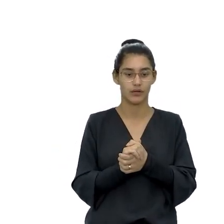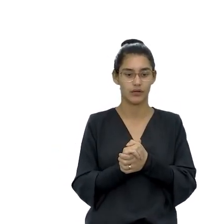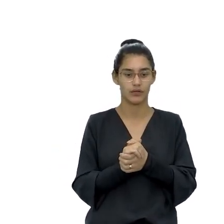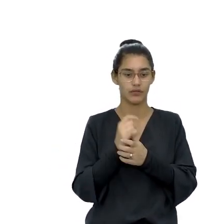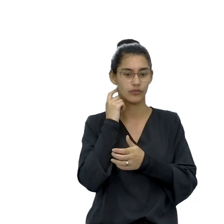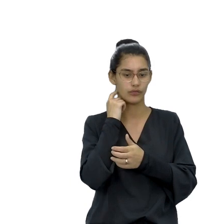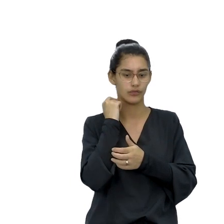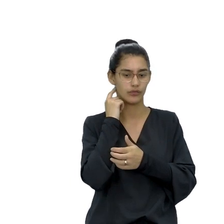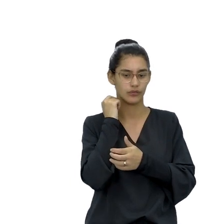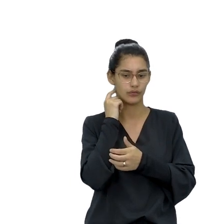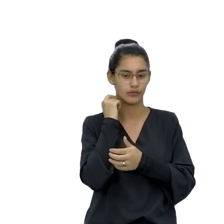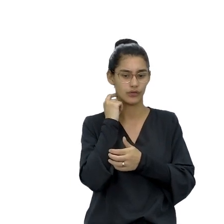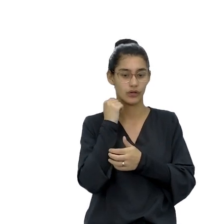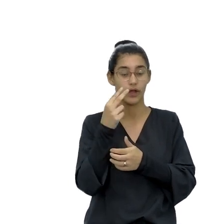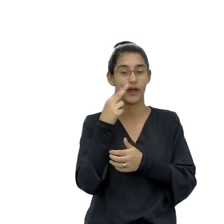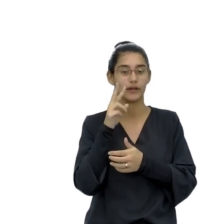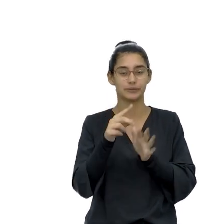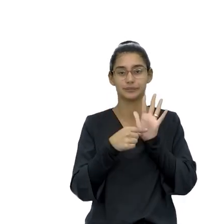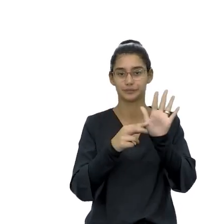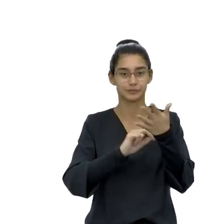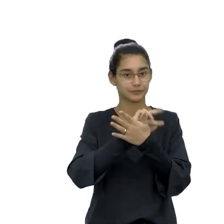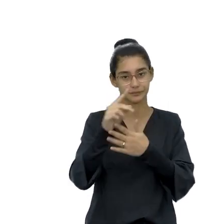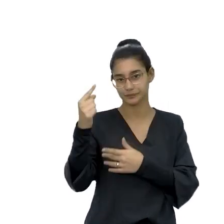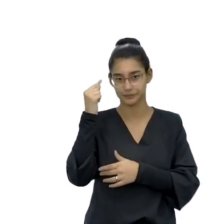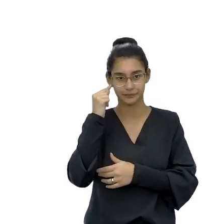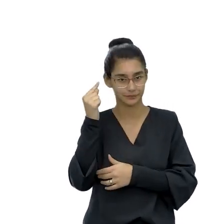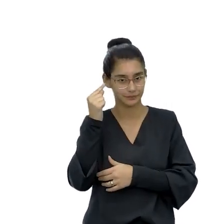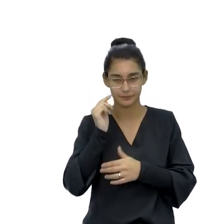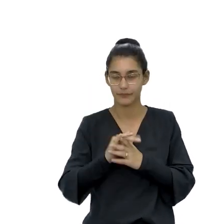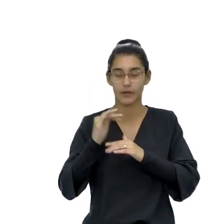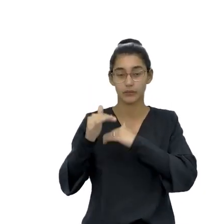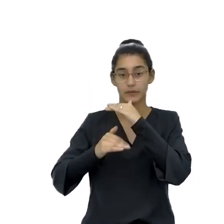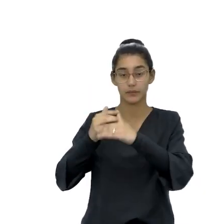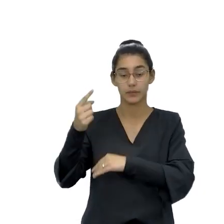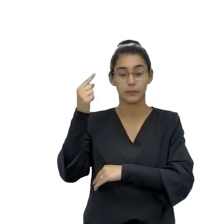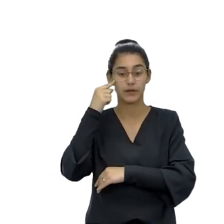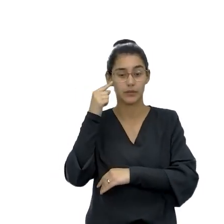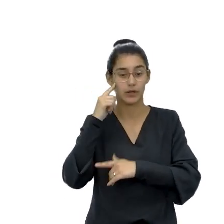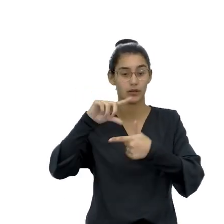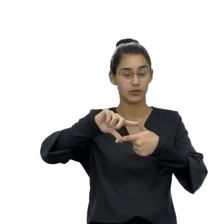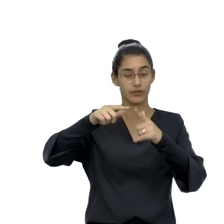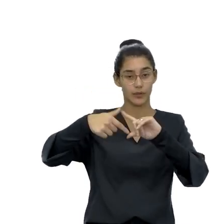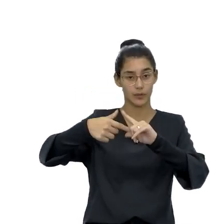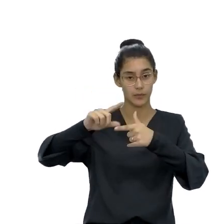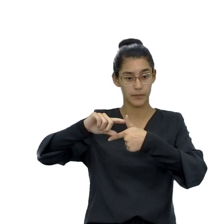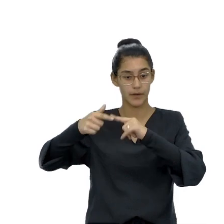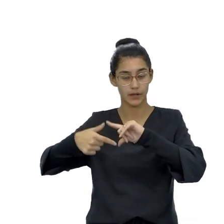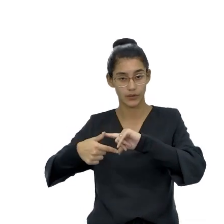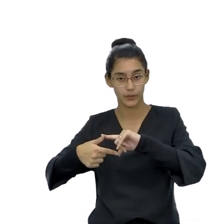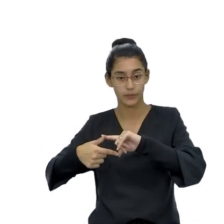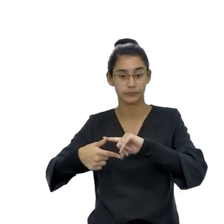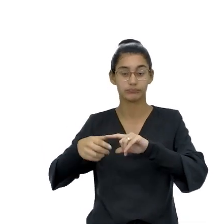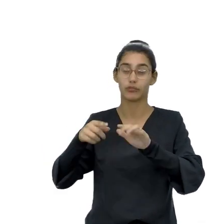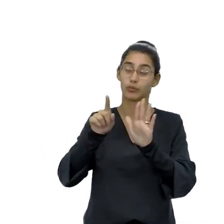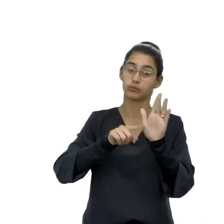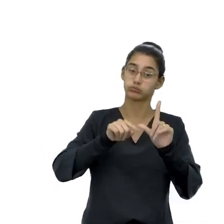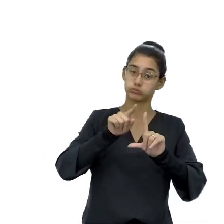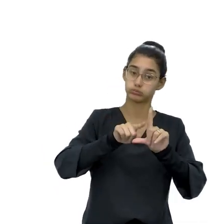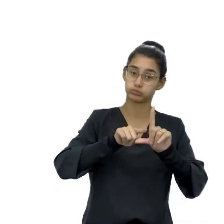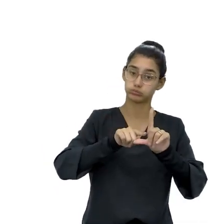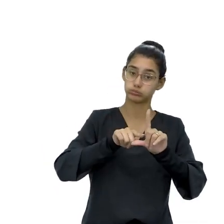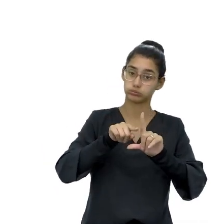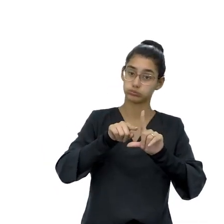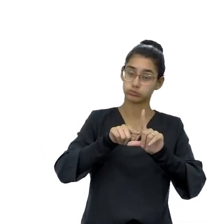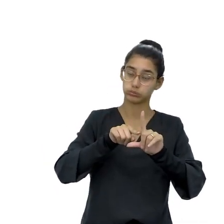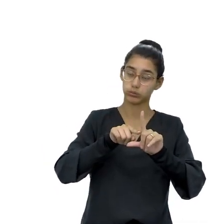frente, apresentamos, então, uma variedade de outros pensamentos. Passamos para o pensamento geométrico, o pensamento estatístico, o